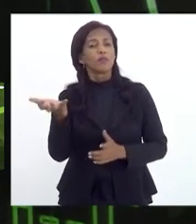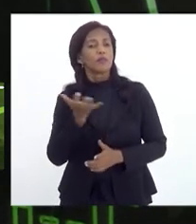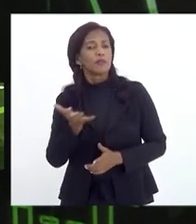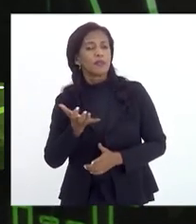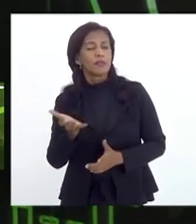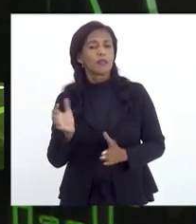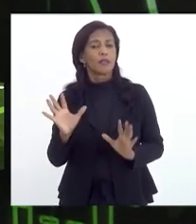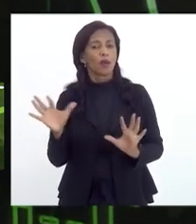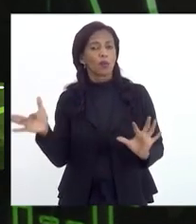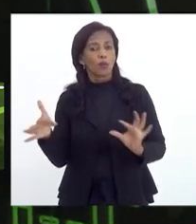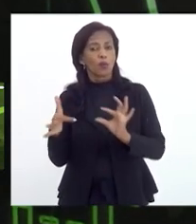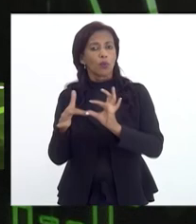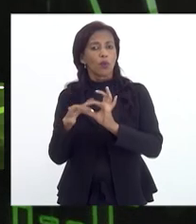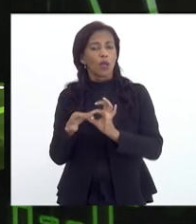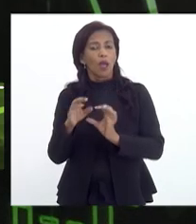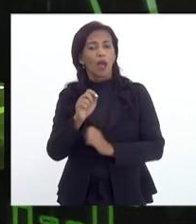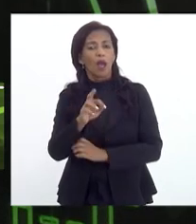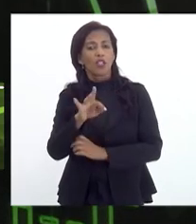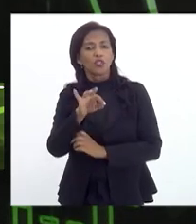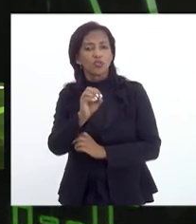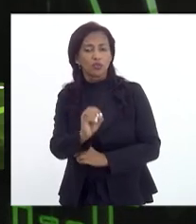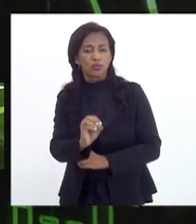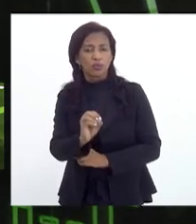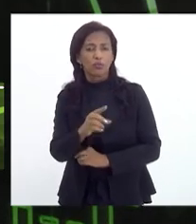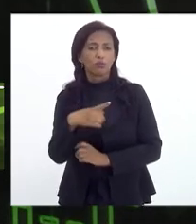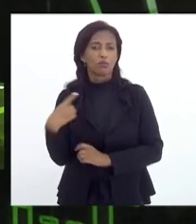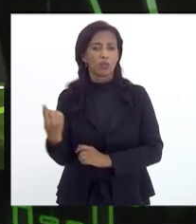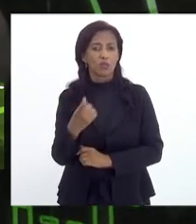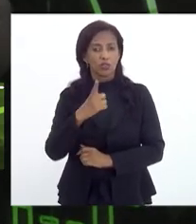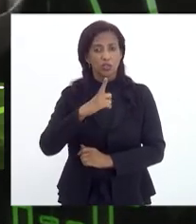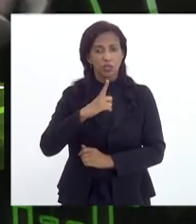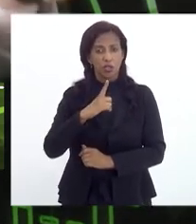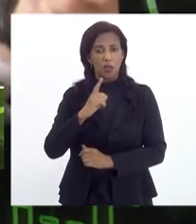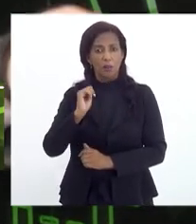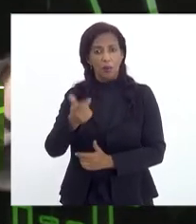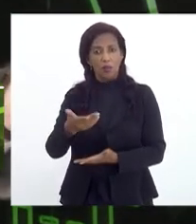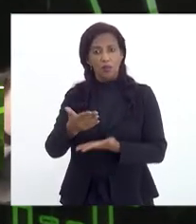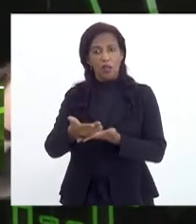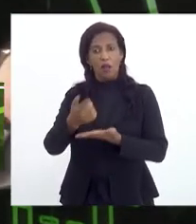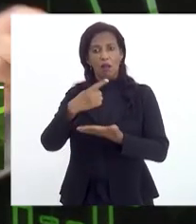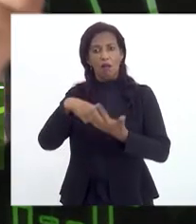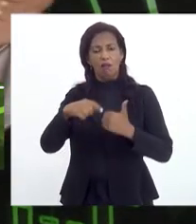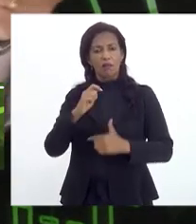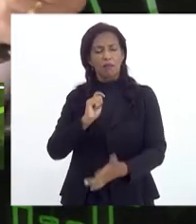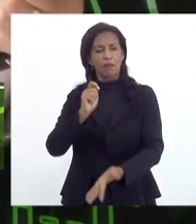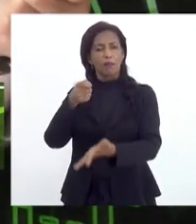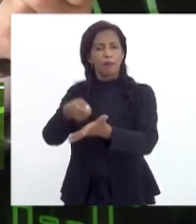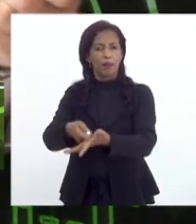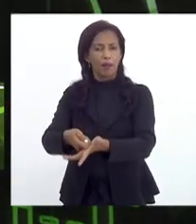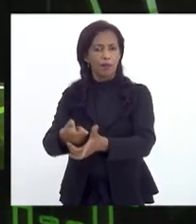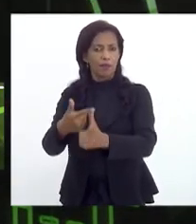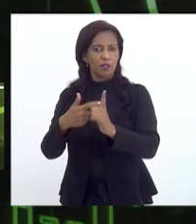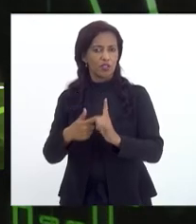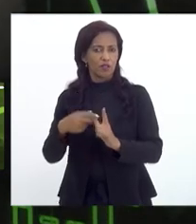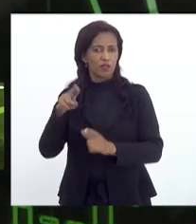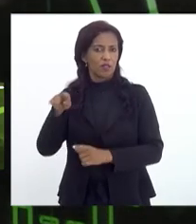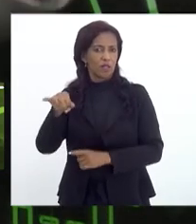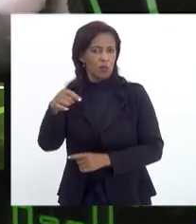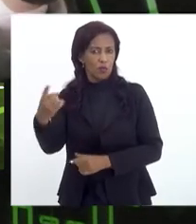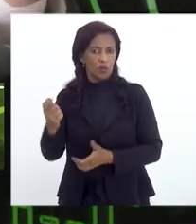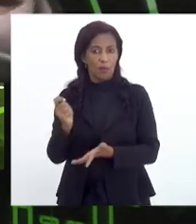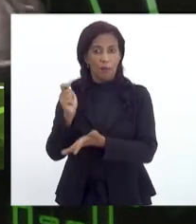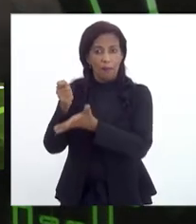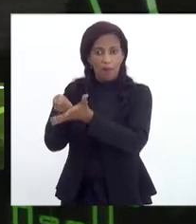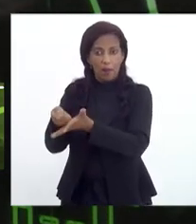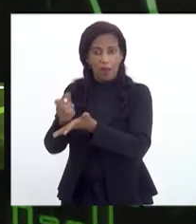securitizar Esses ativos Para que a gente Tenha o recurso E possa antecipar O pagamento Da dívida A União Entregar as